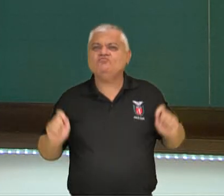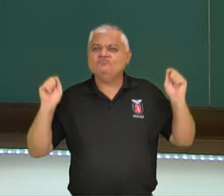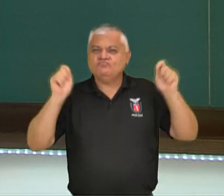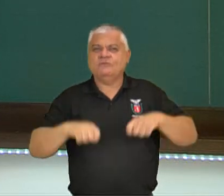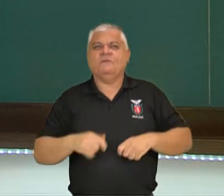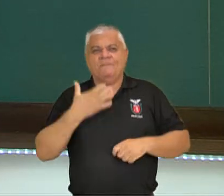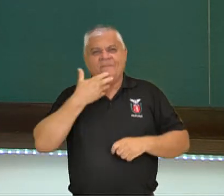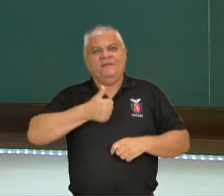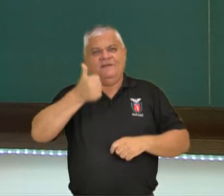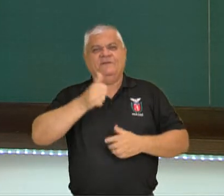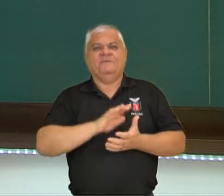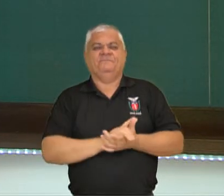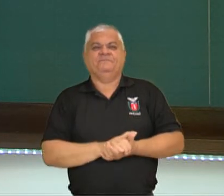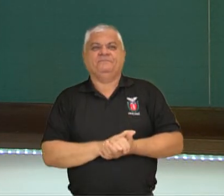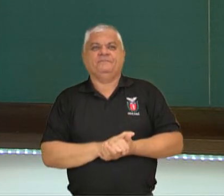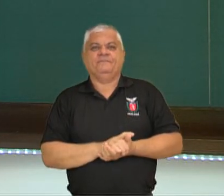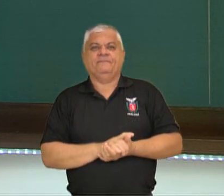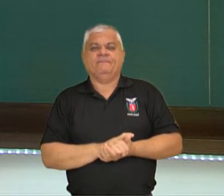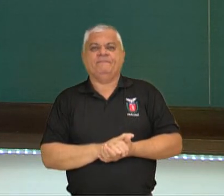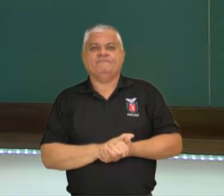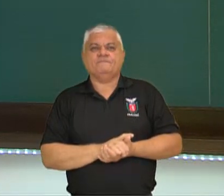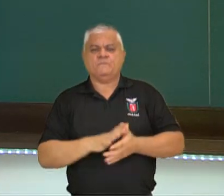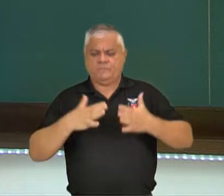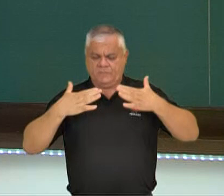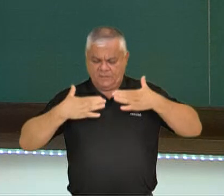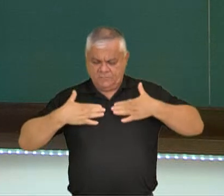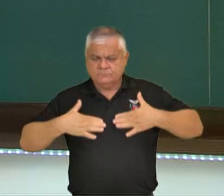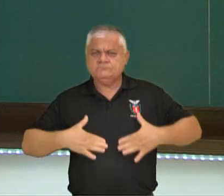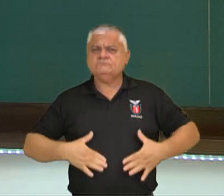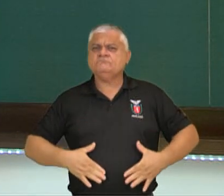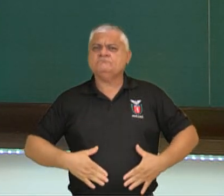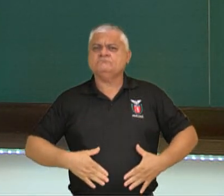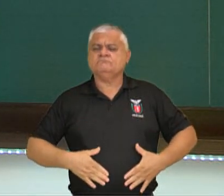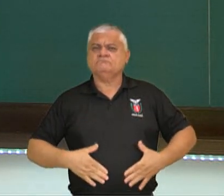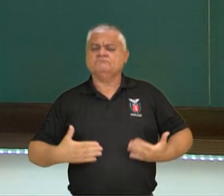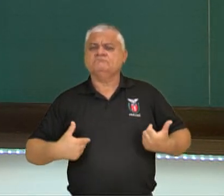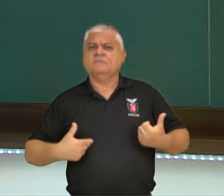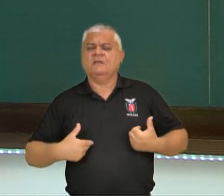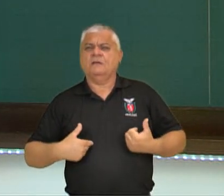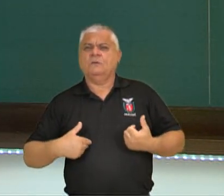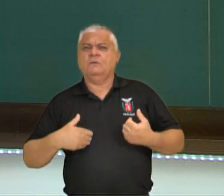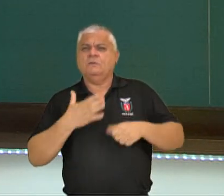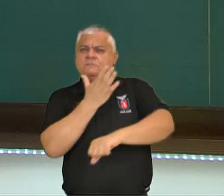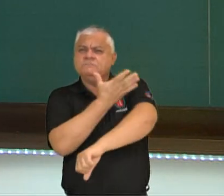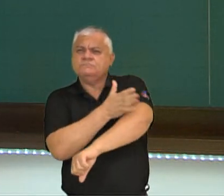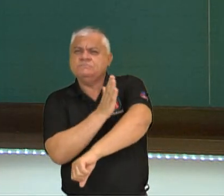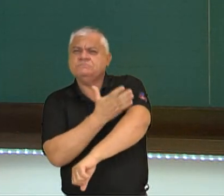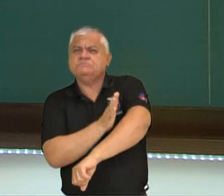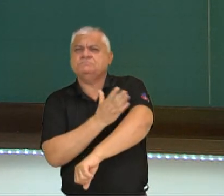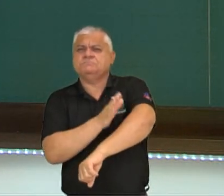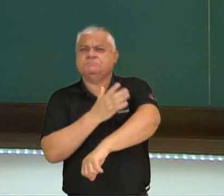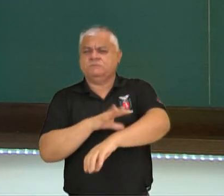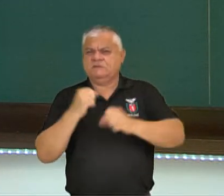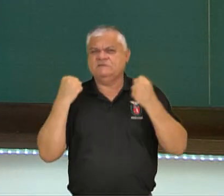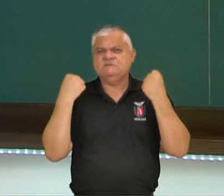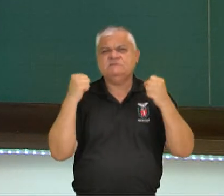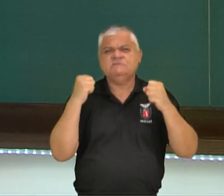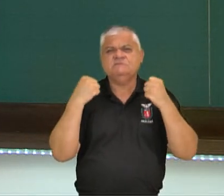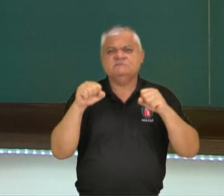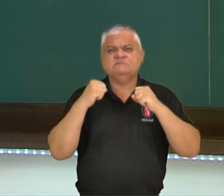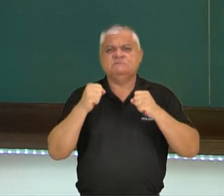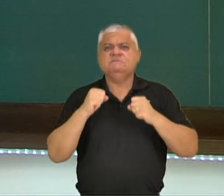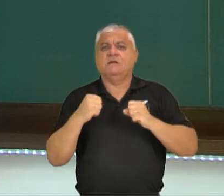tá? Então, os exercícios de resistência física, eles têm assim um impacto